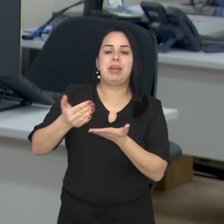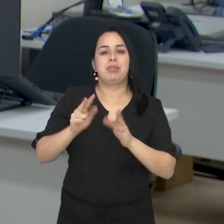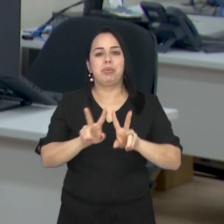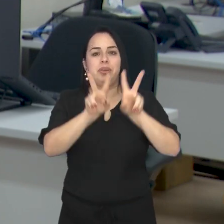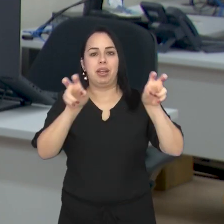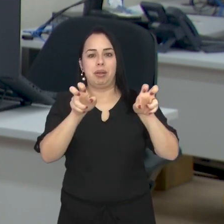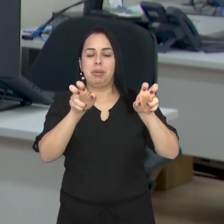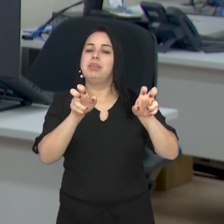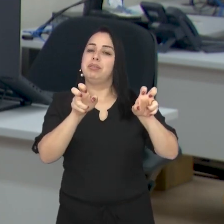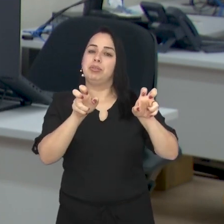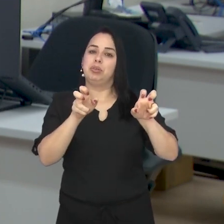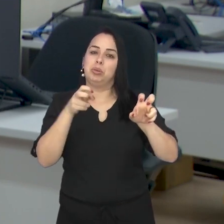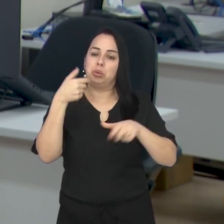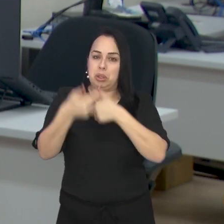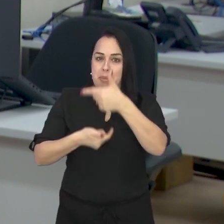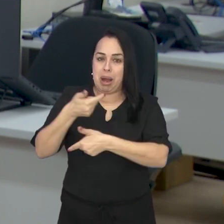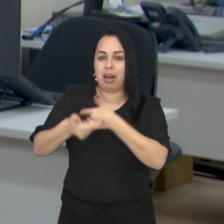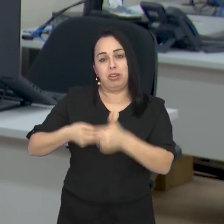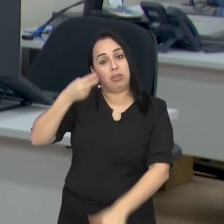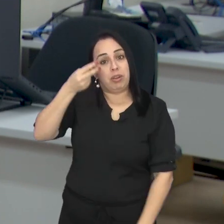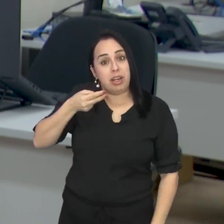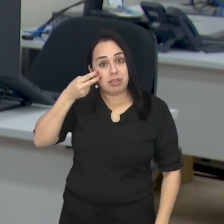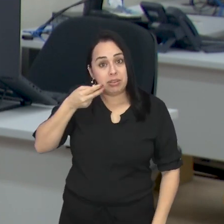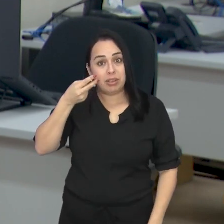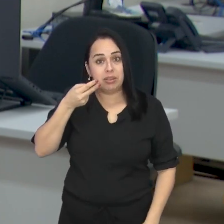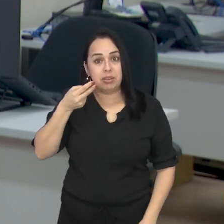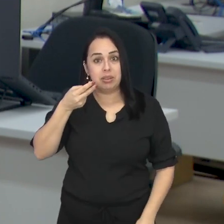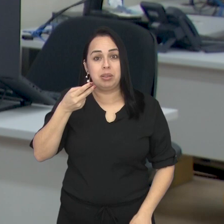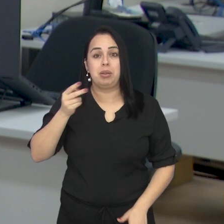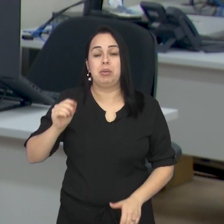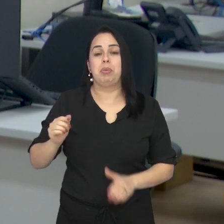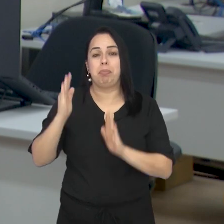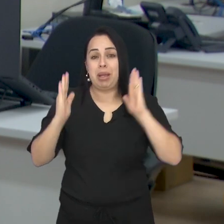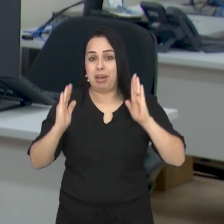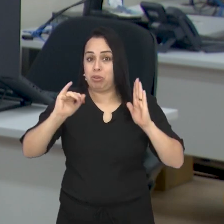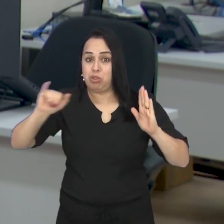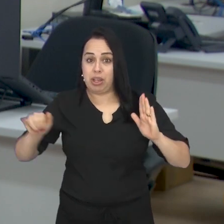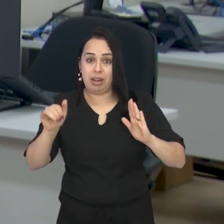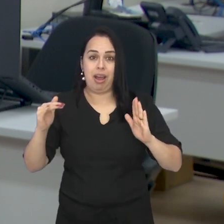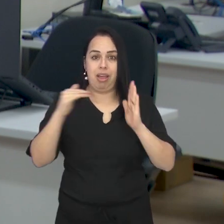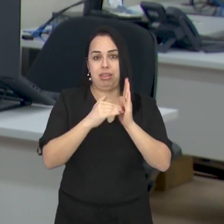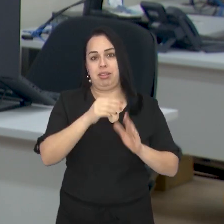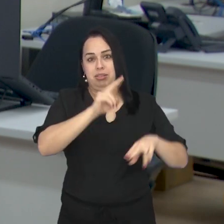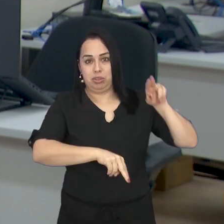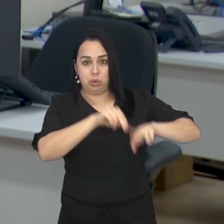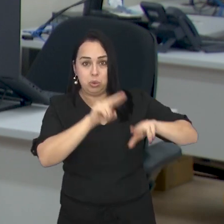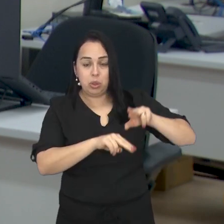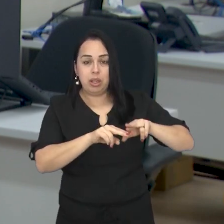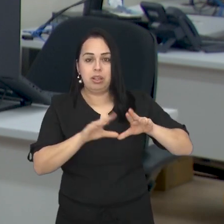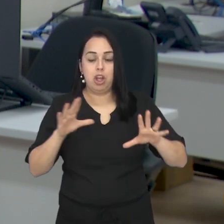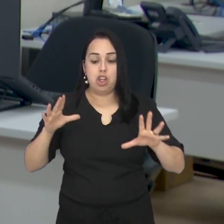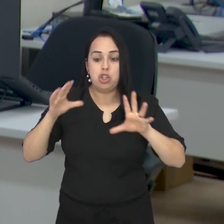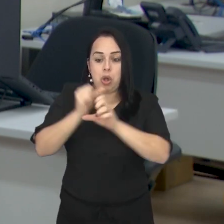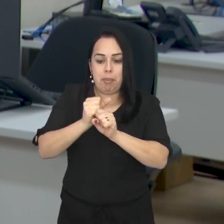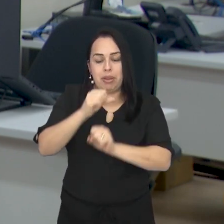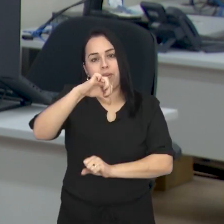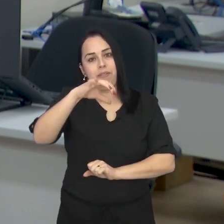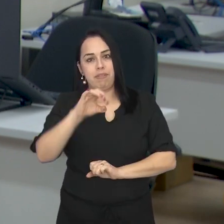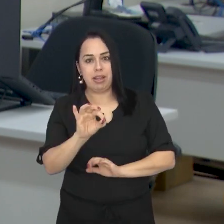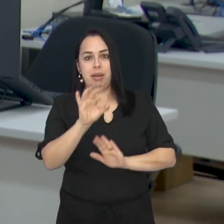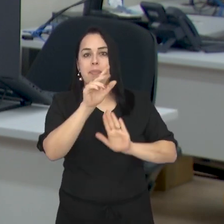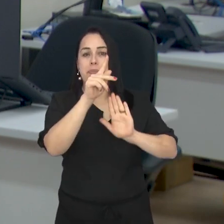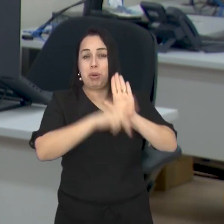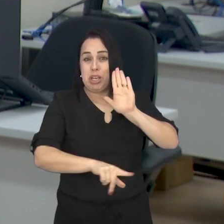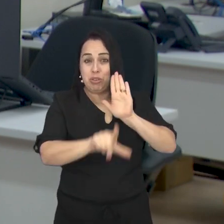da atividade parlamentar dos vereadores. Só neste primeiro semestre, os vereadores aprovaram aqui na Câmara mais